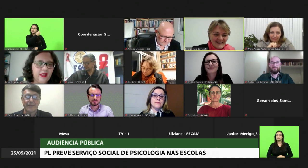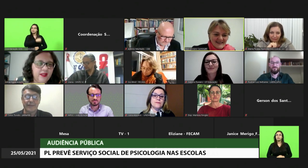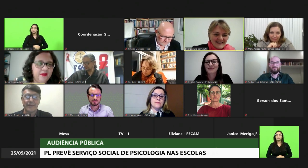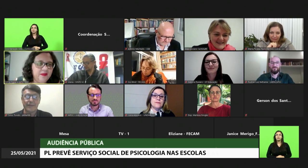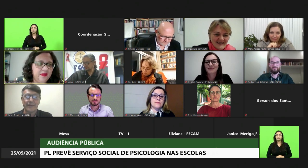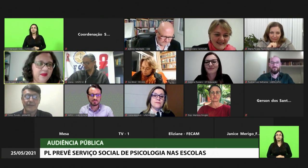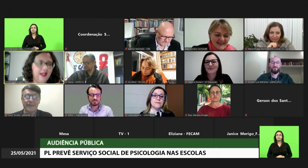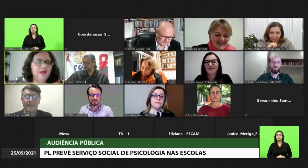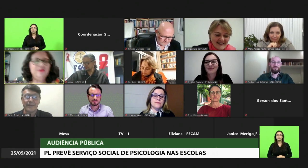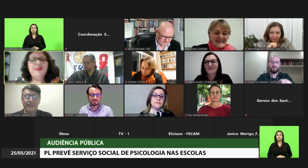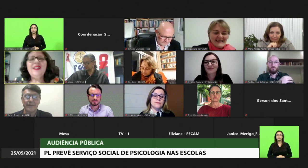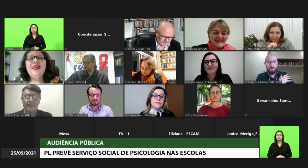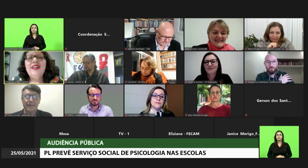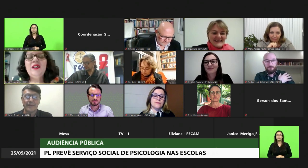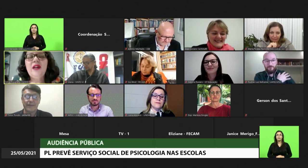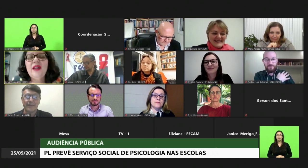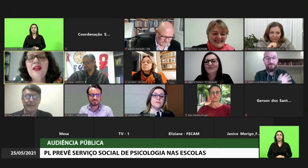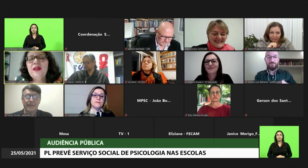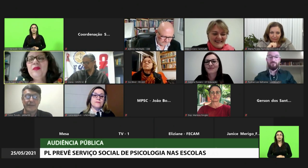Peraí.